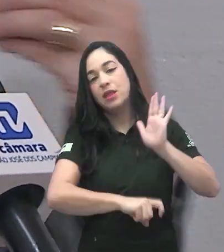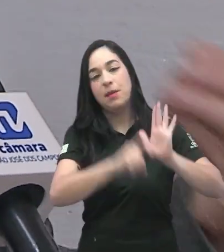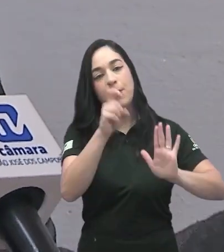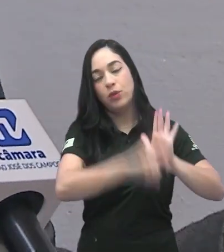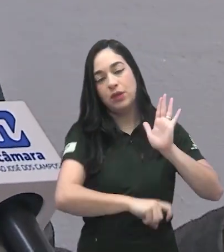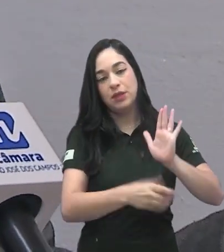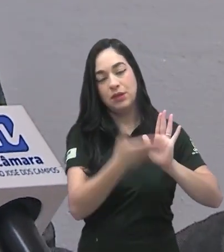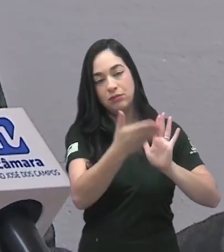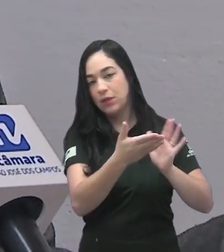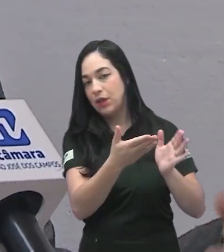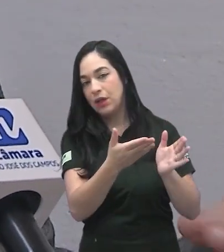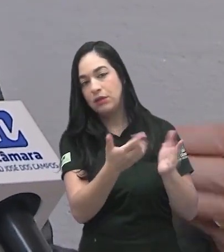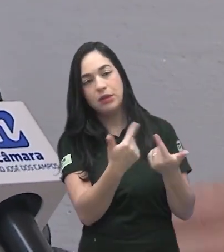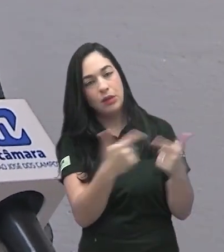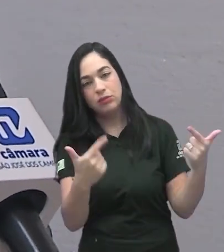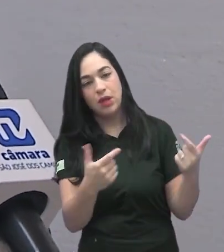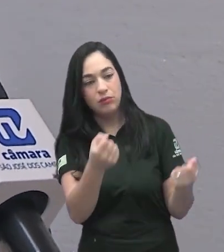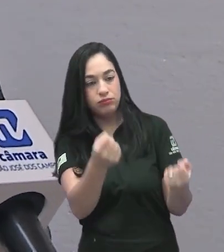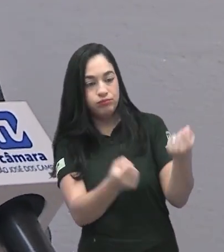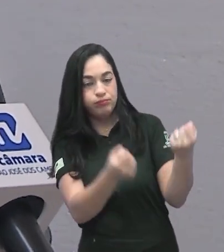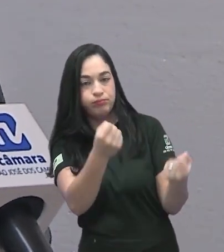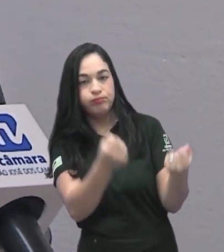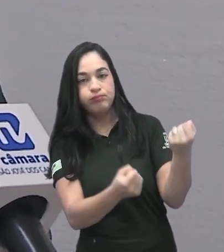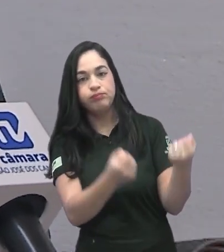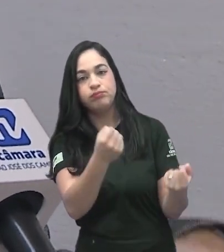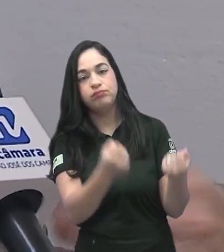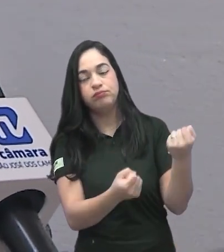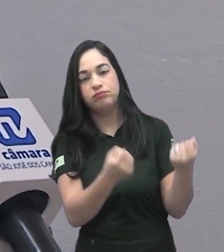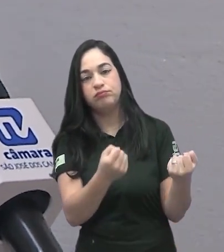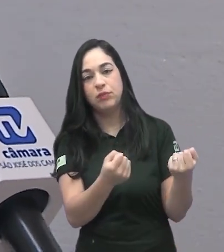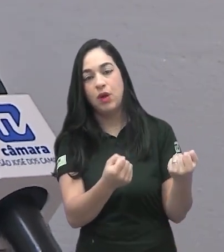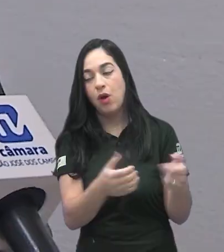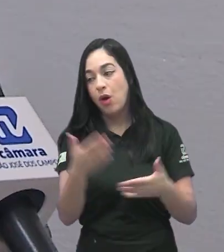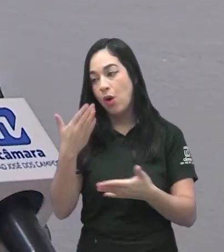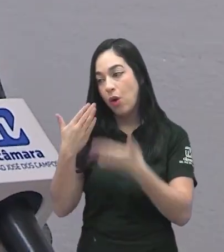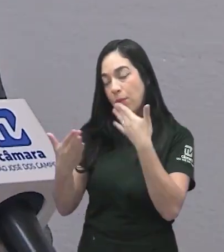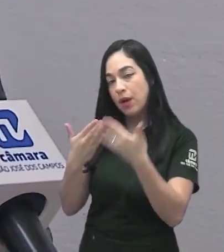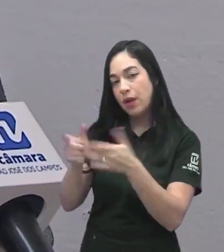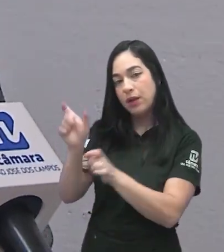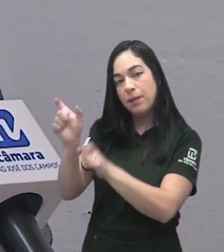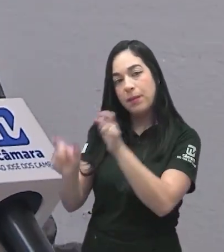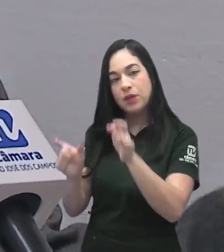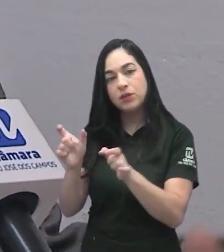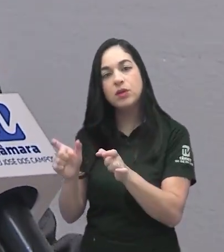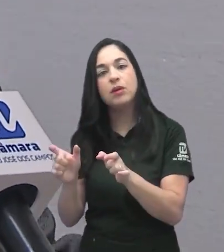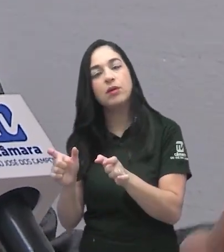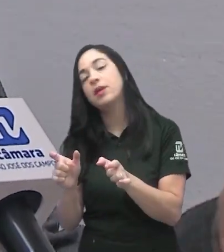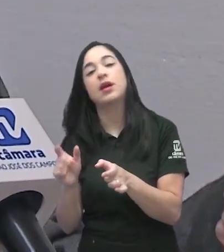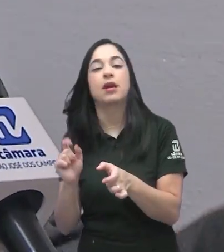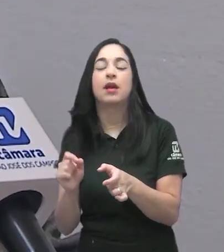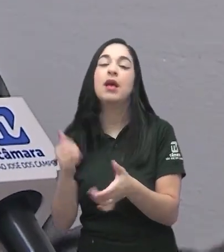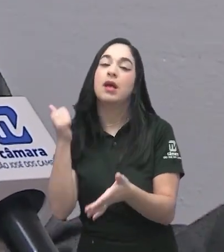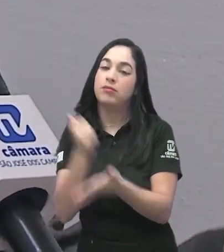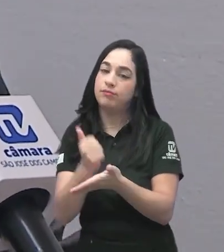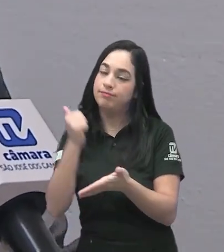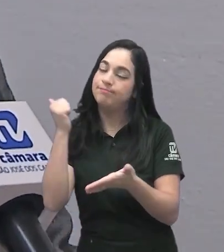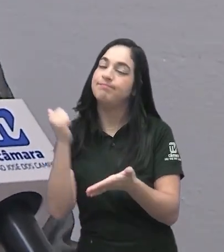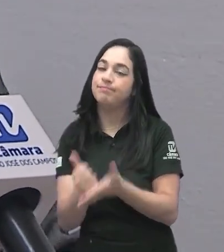sem tributação do motorista de aplicativo é maior do que aquele que está, de repente,